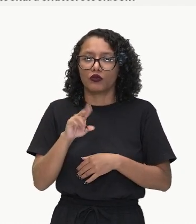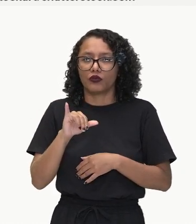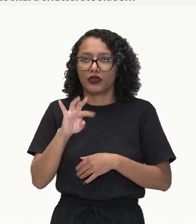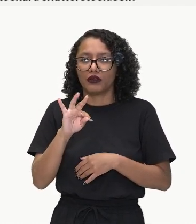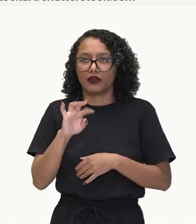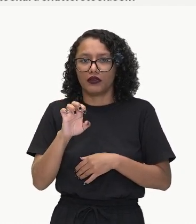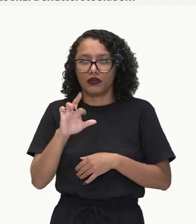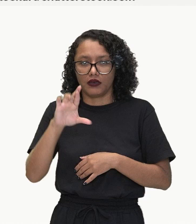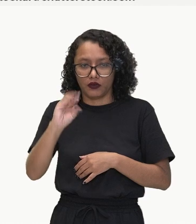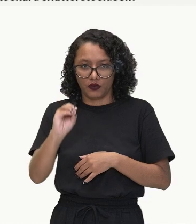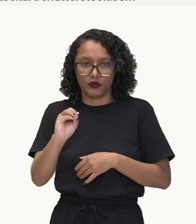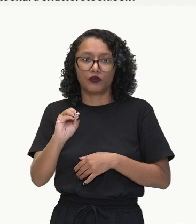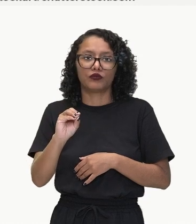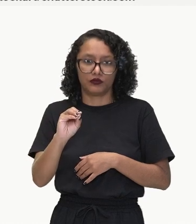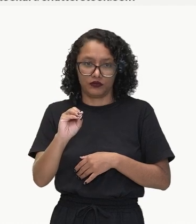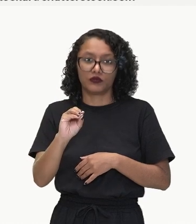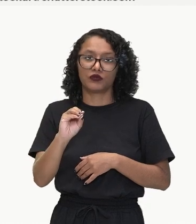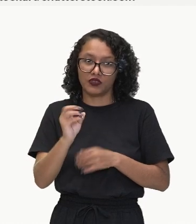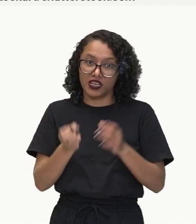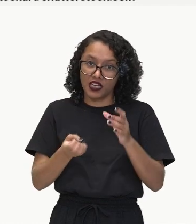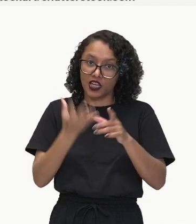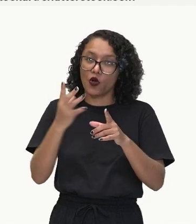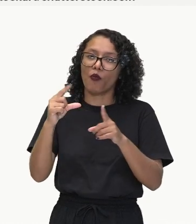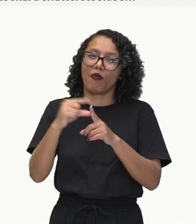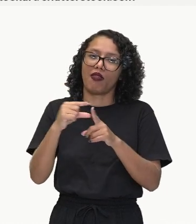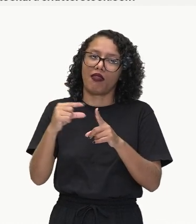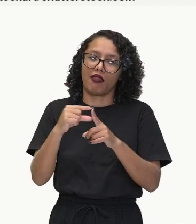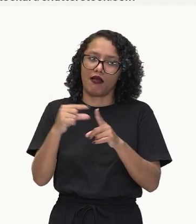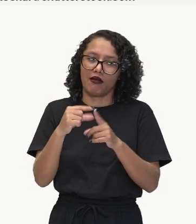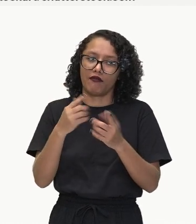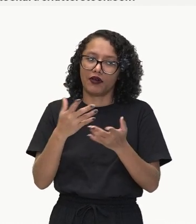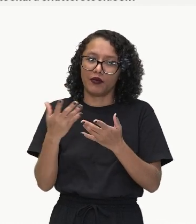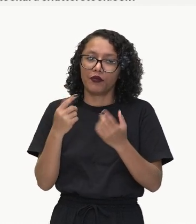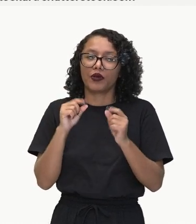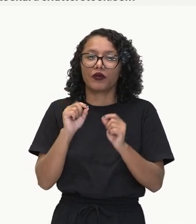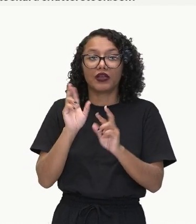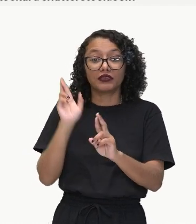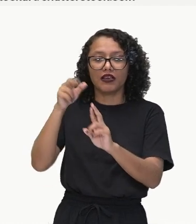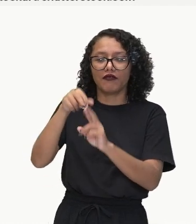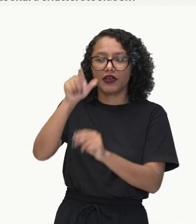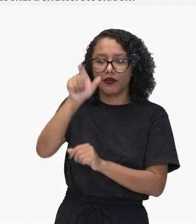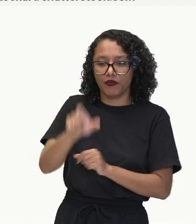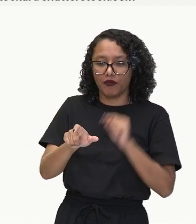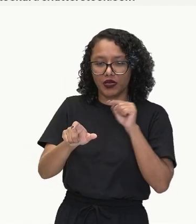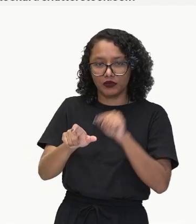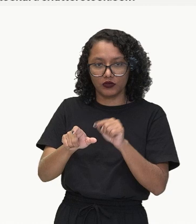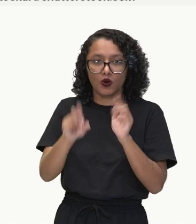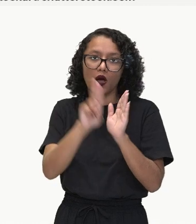tuiteiro. Ó, criou-se essa palavra para nomear o usuário, criaram um